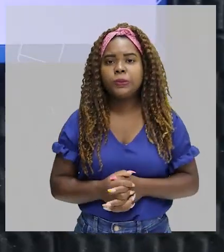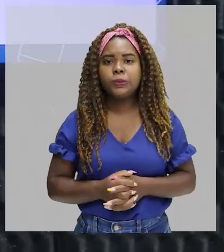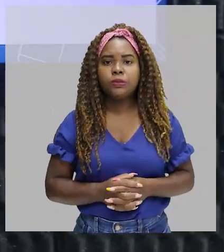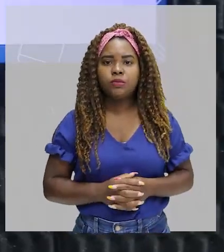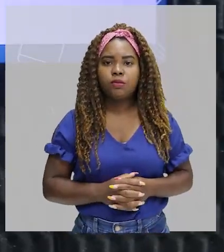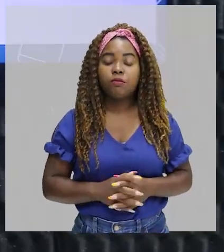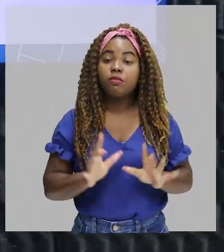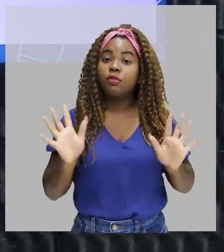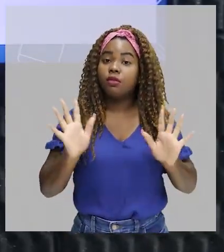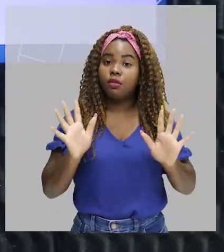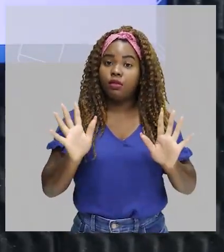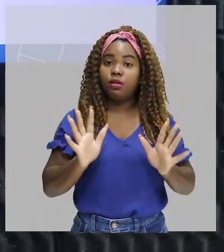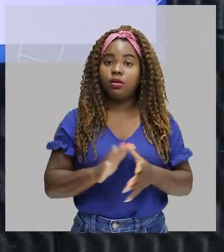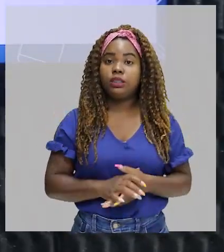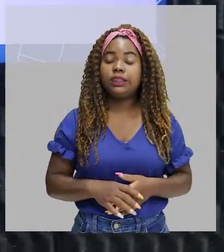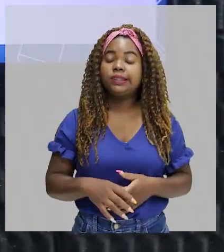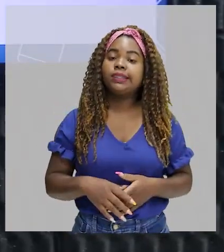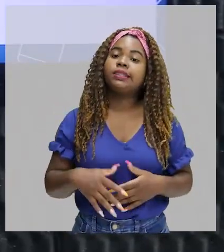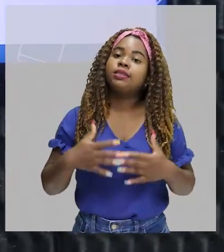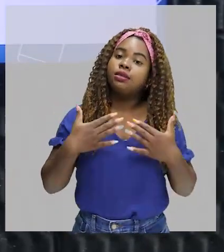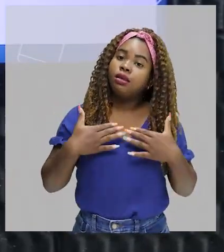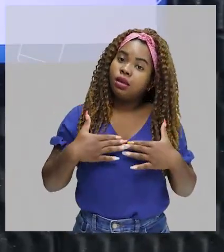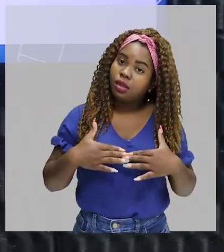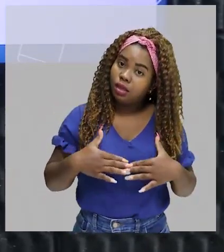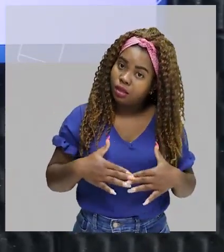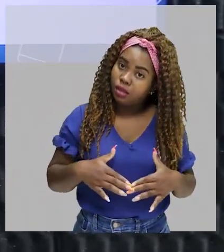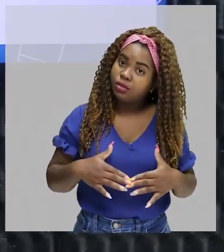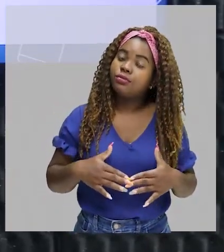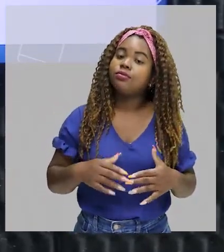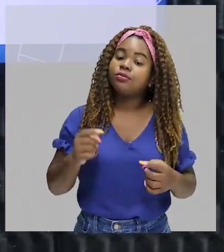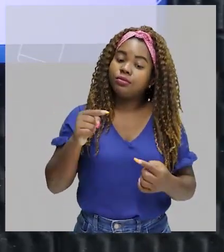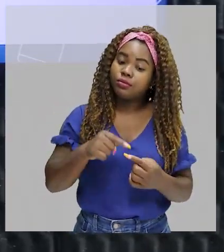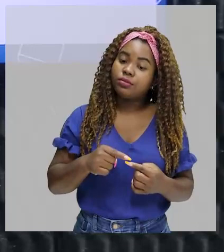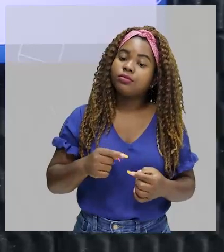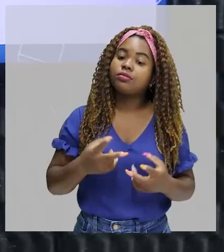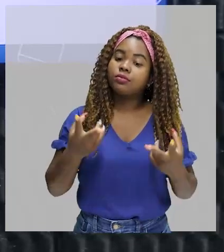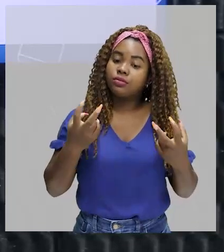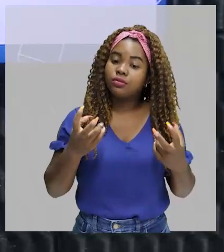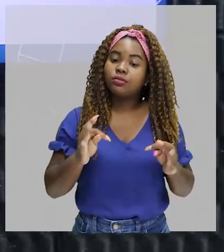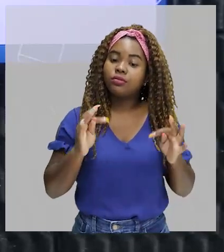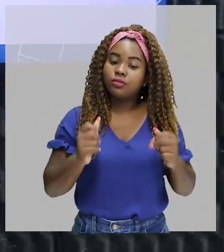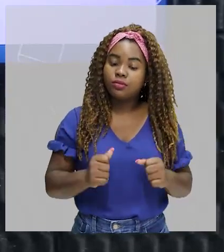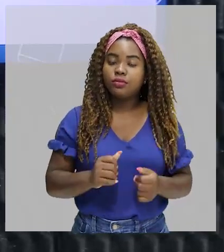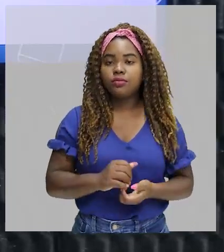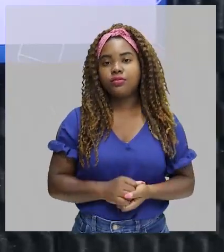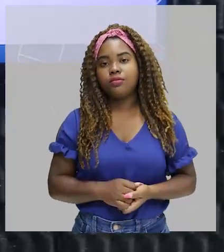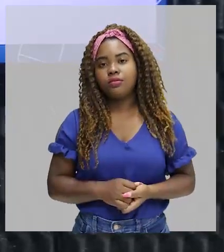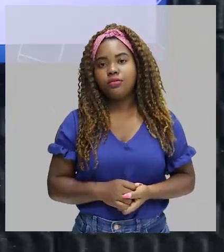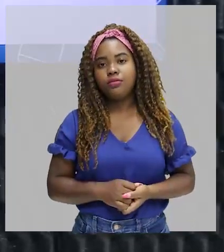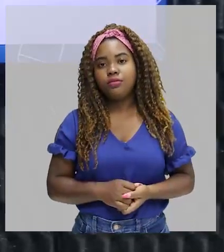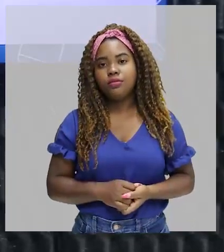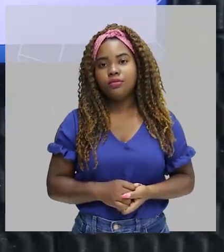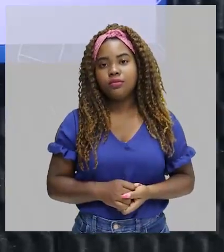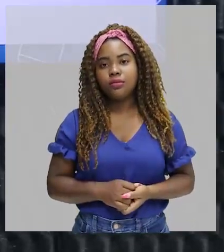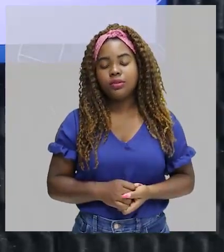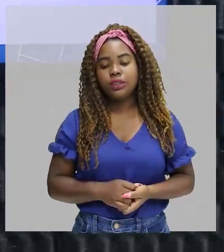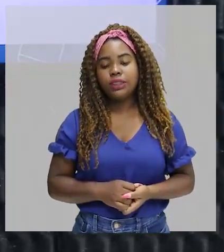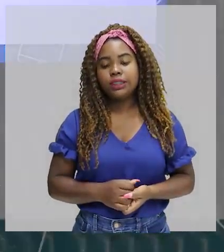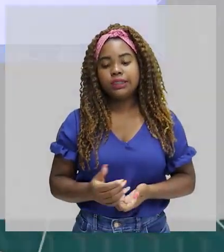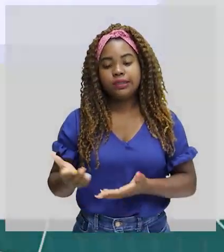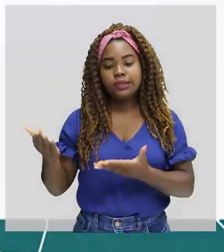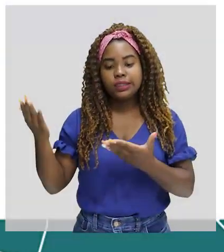reduzir a fração? Não. Fica tranquilo, porque o objetivo é você identificar todos os termos, tá? Dessa